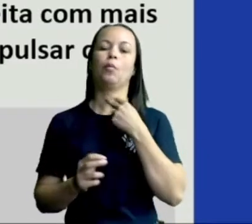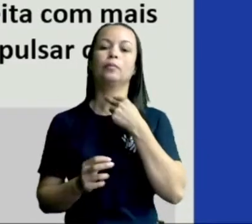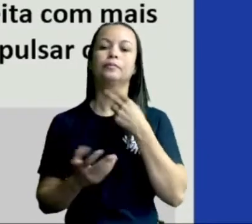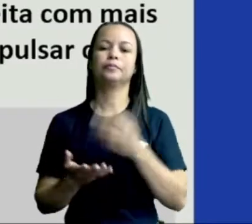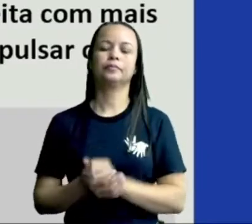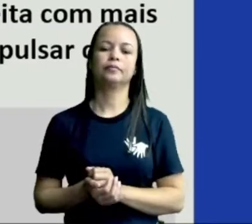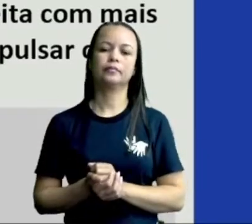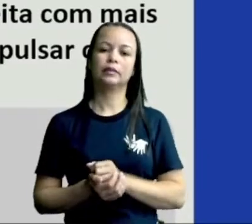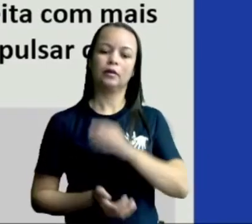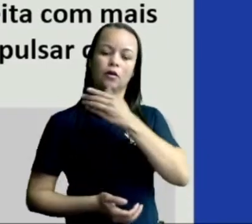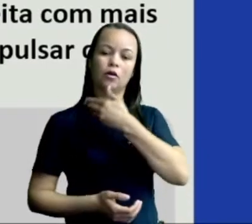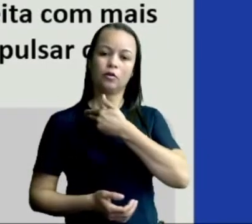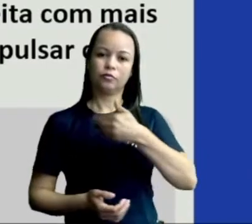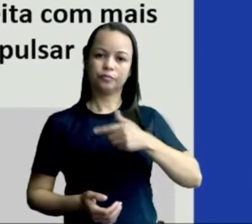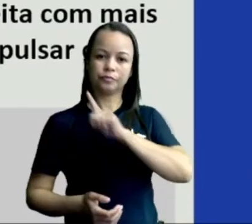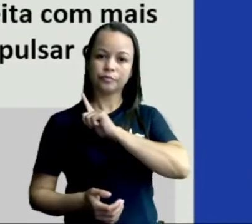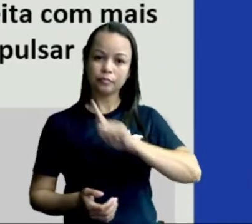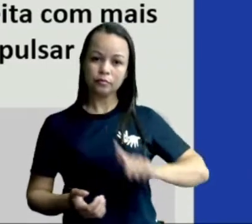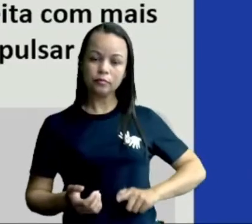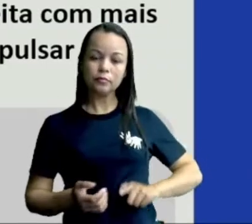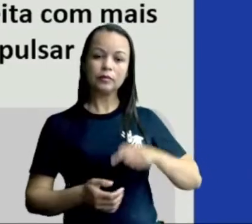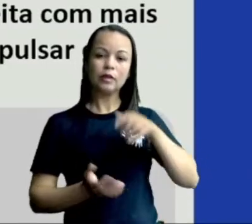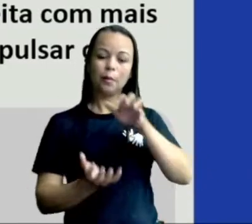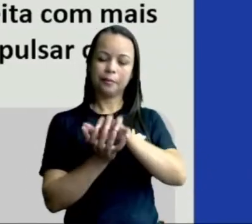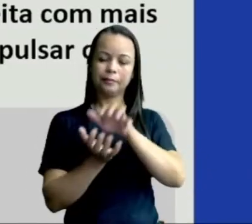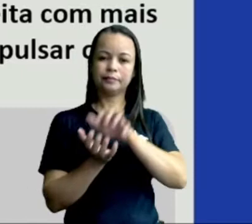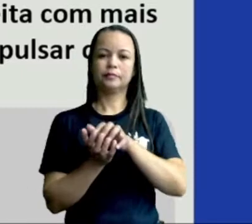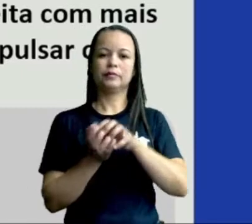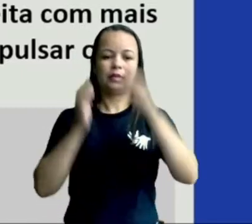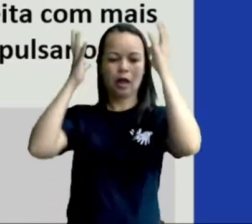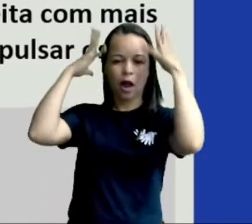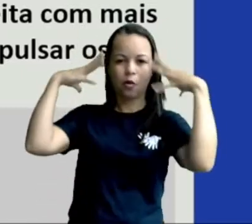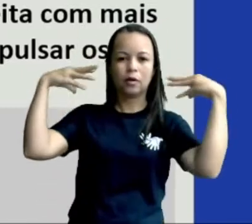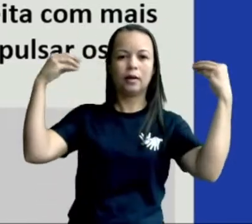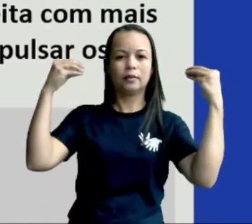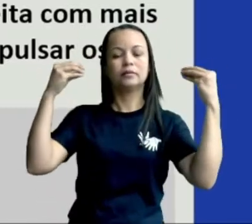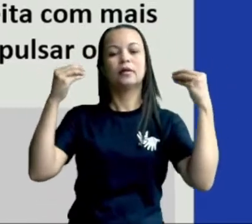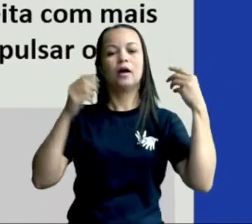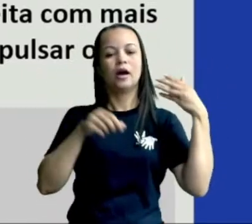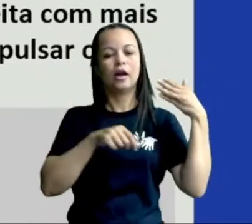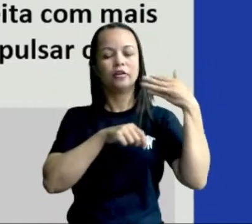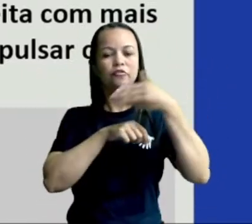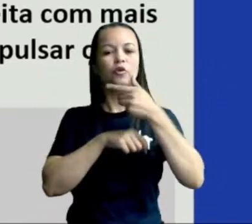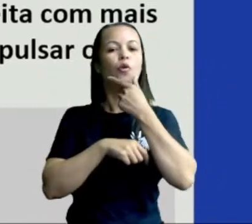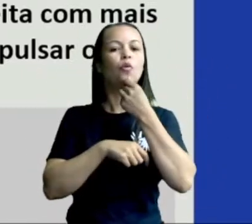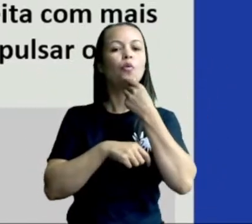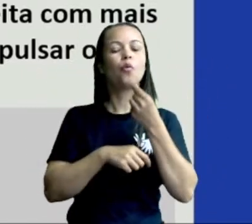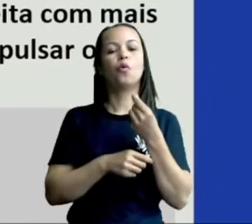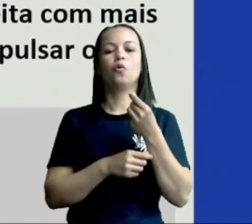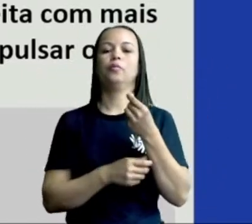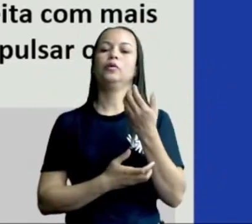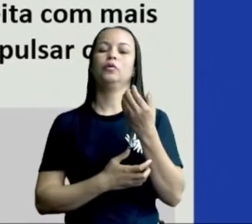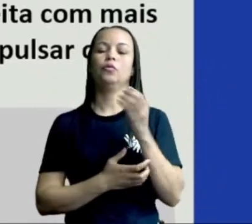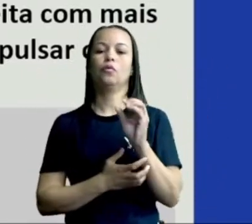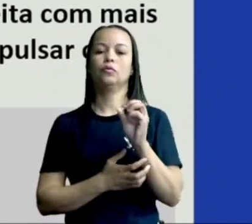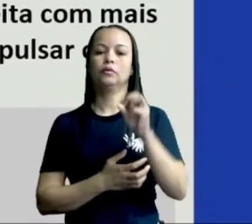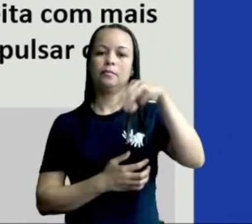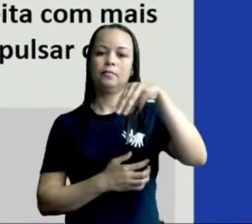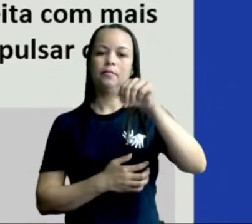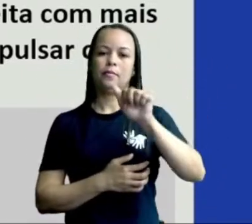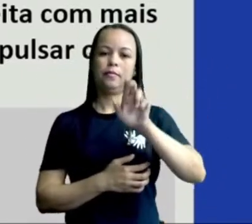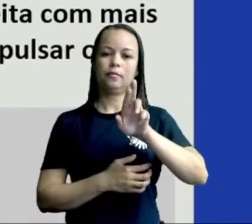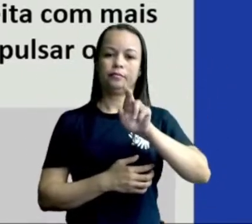Para governar Pernambuco, a Holanda enviou o Conde Maurício de Nassau. O Conde era um homem inteligente, minha